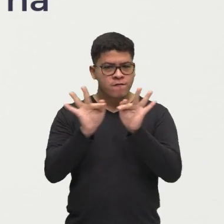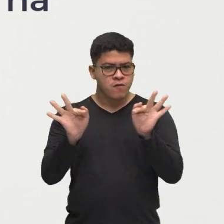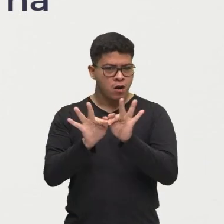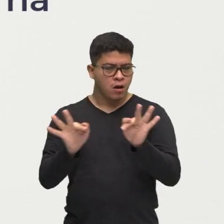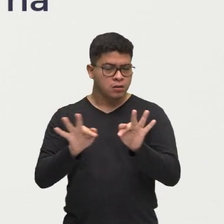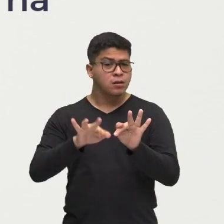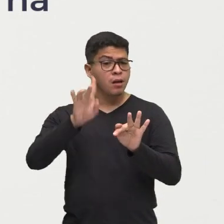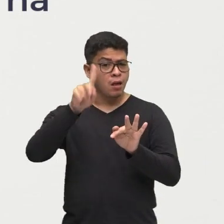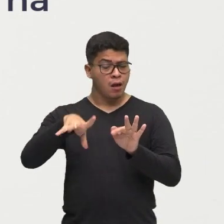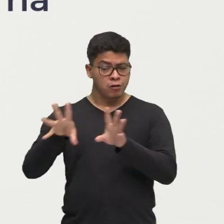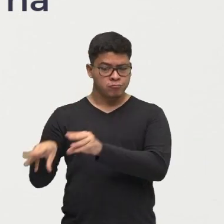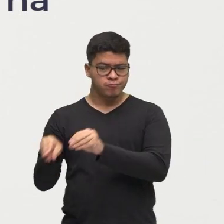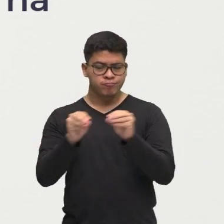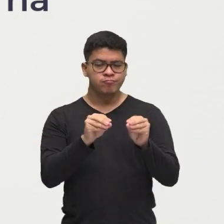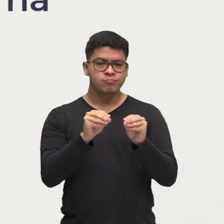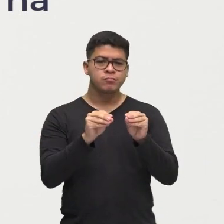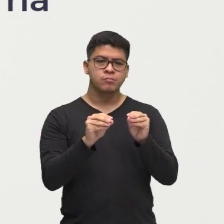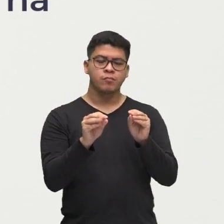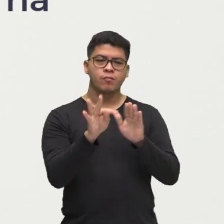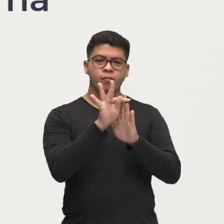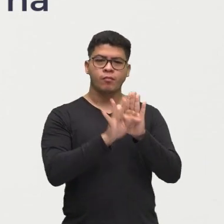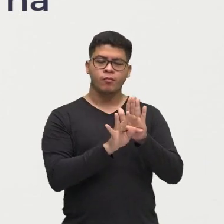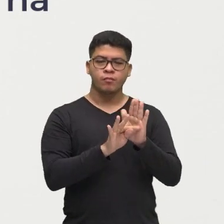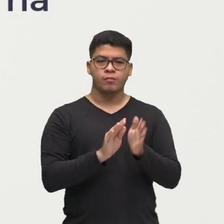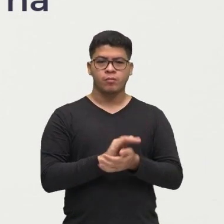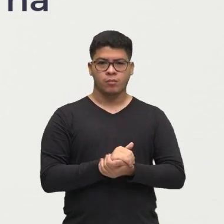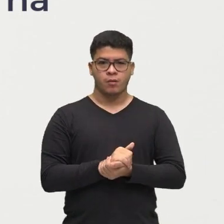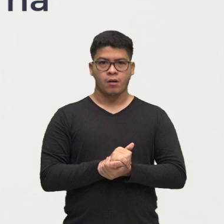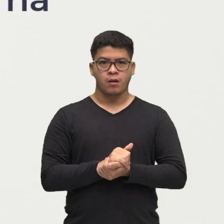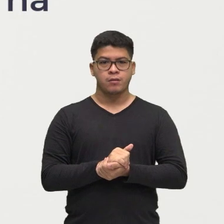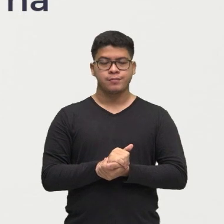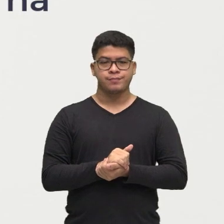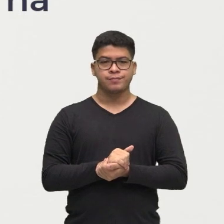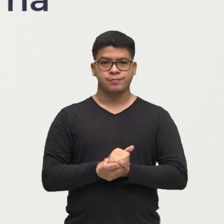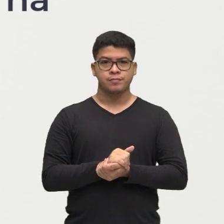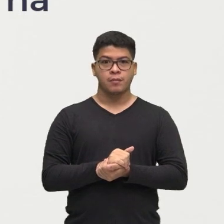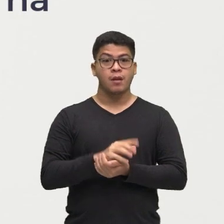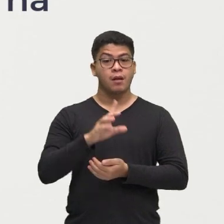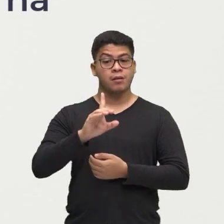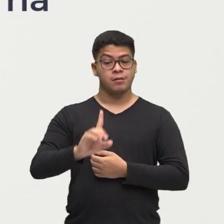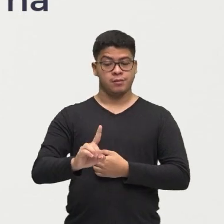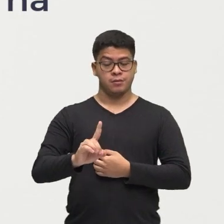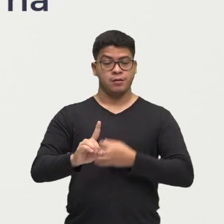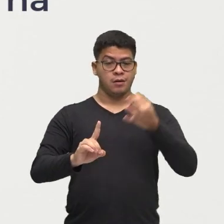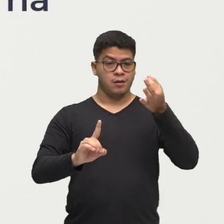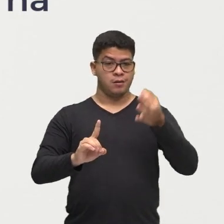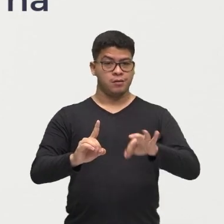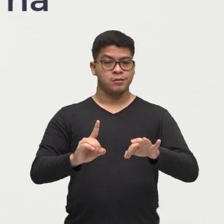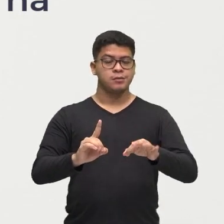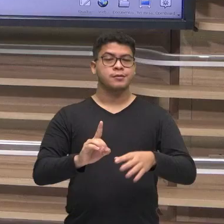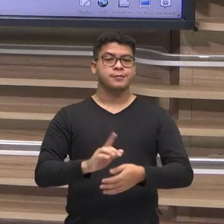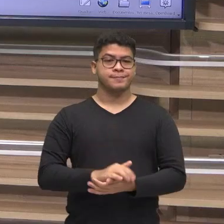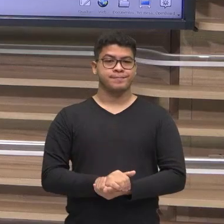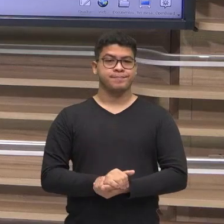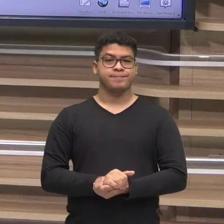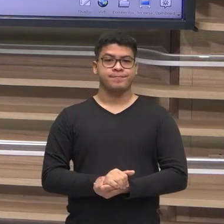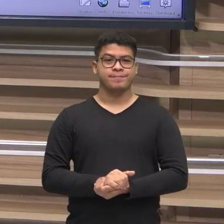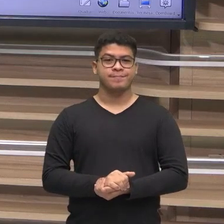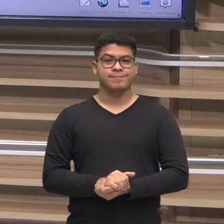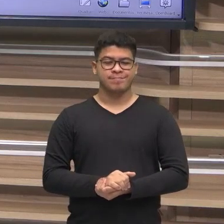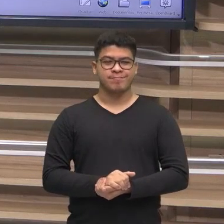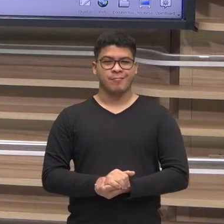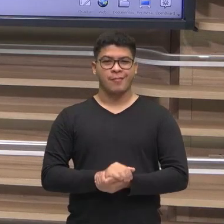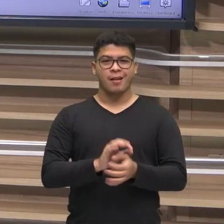a hora, certo? Então, a alternativa correta para a questão letra D, ok? Vamos